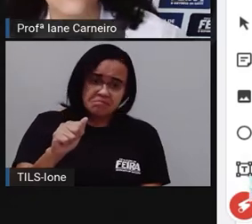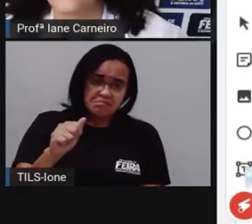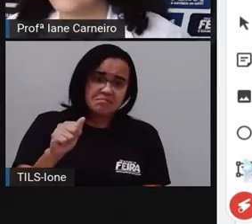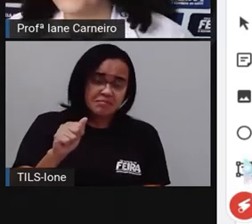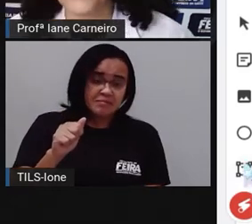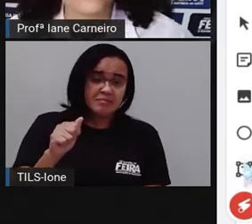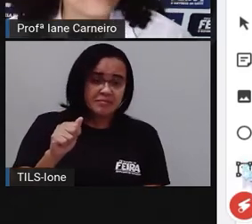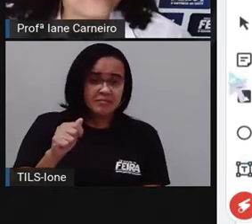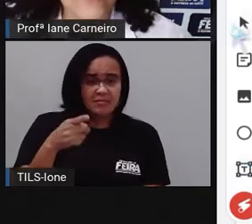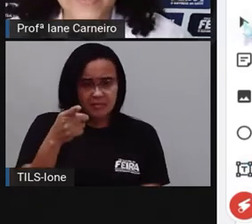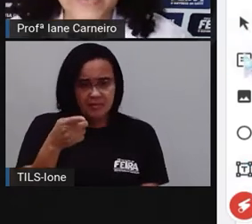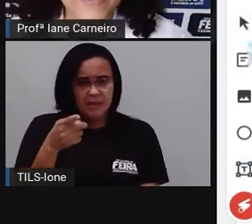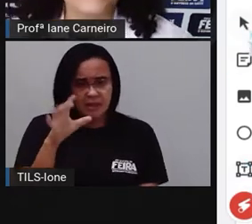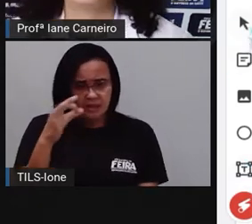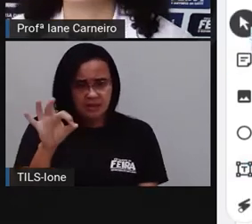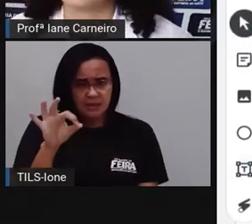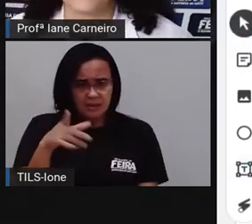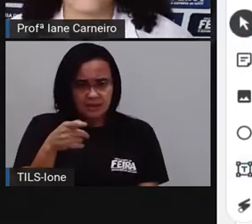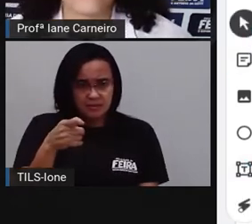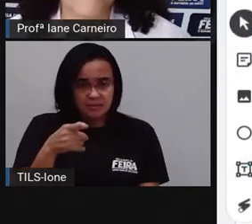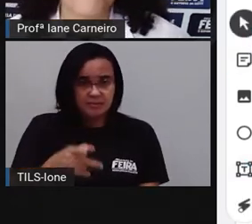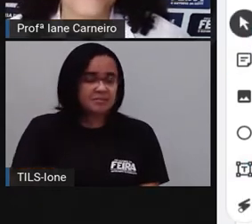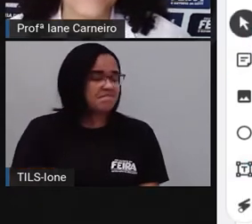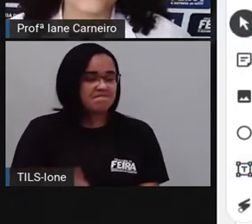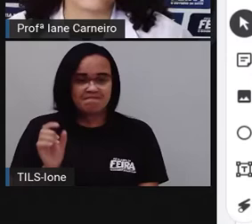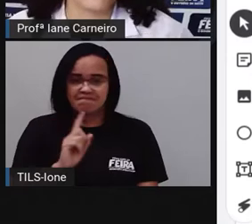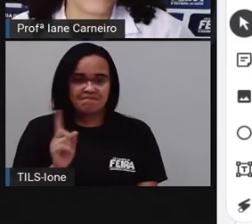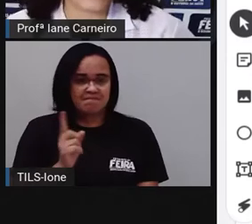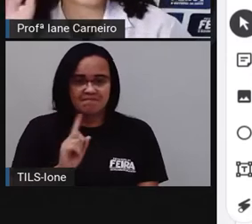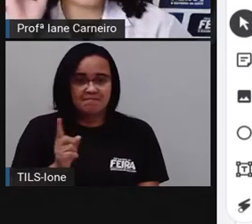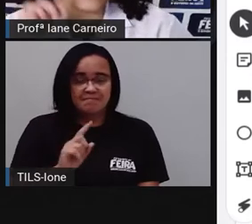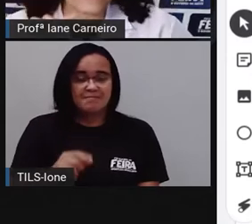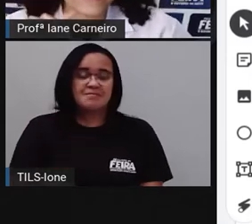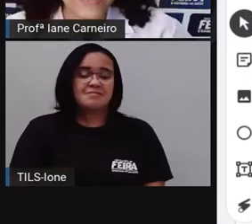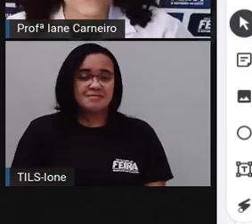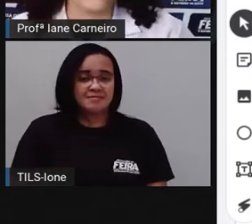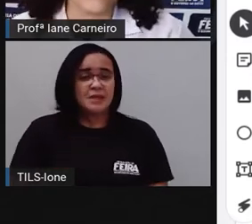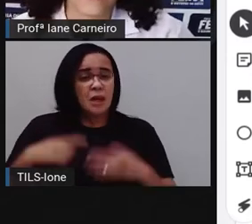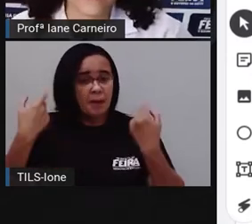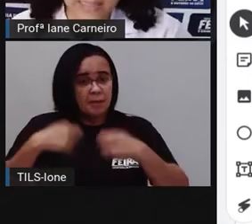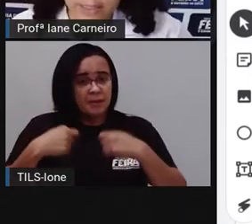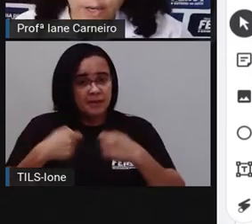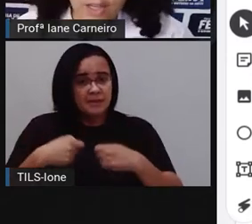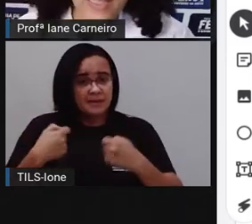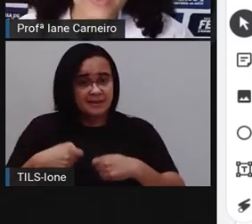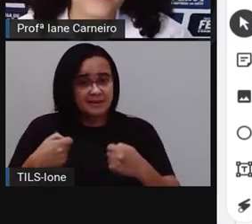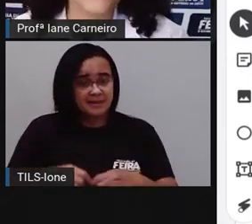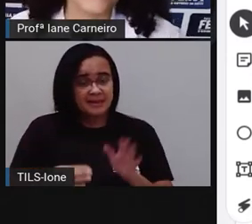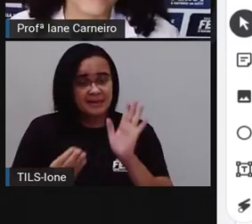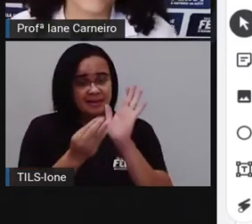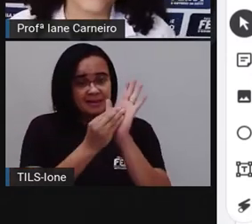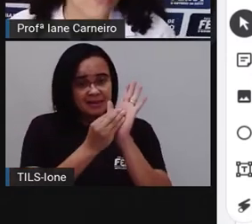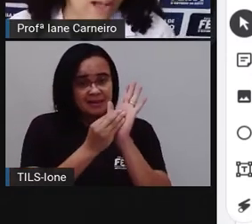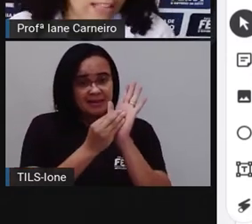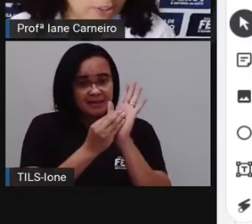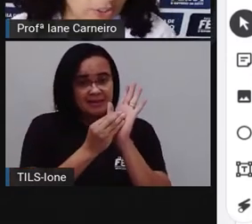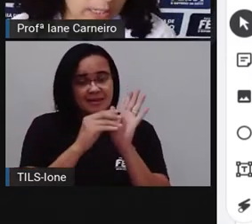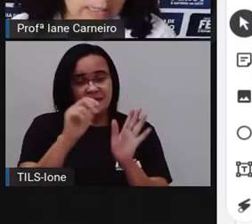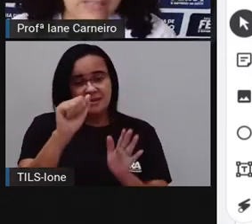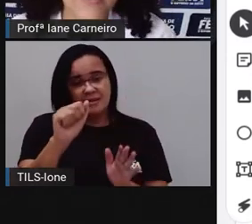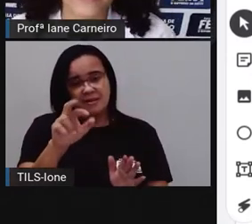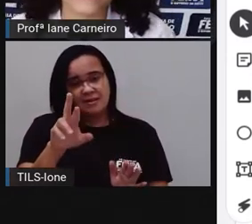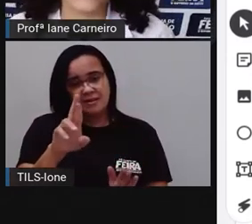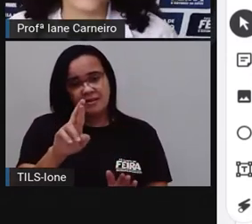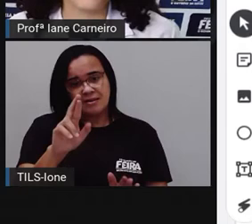Arana. Ô, pró, não está escrito aranha, não. Não tá. Para escrever aranha, aqui, ó, entre o ne e o a, a gente